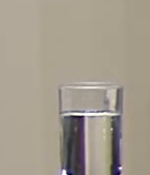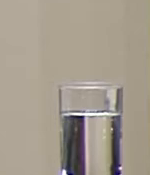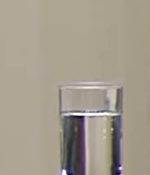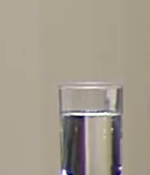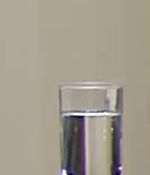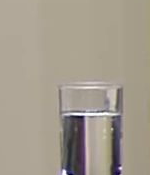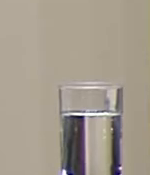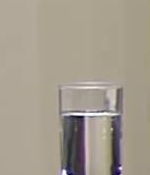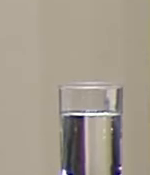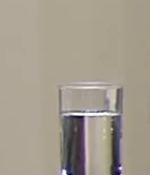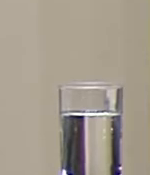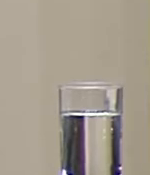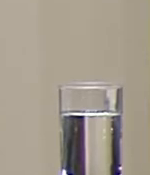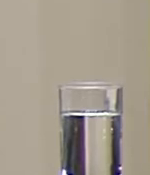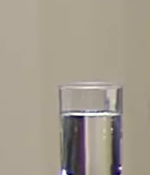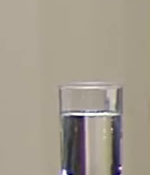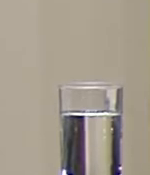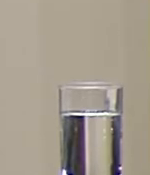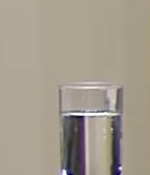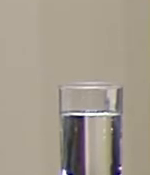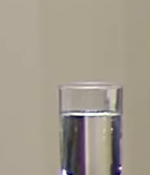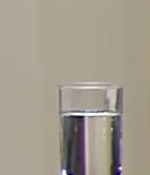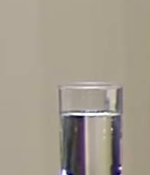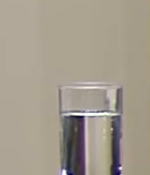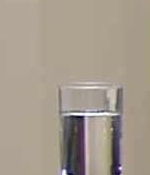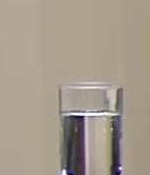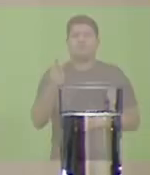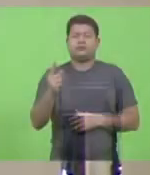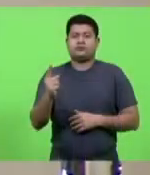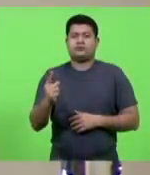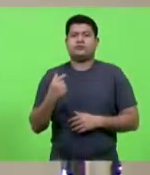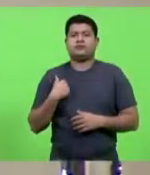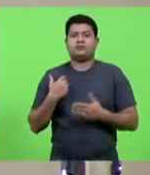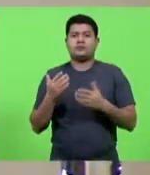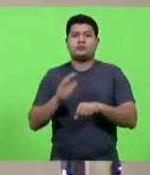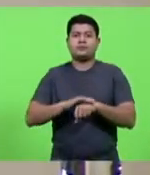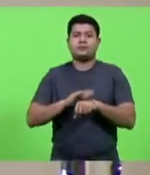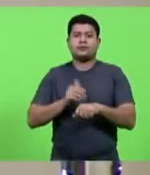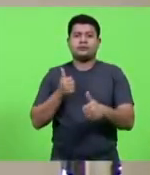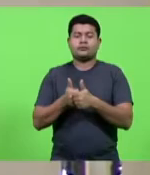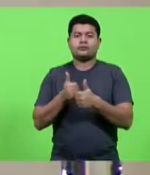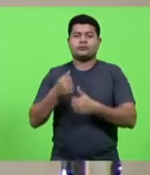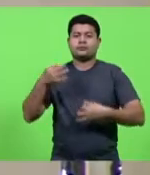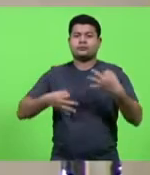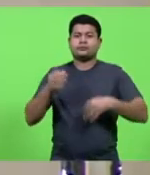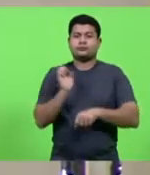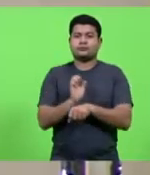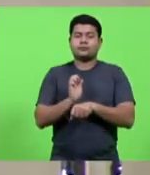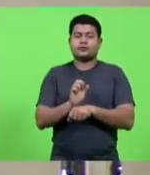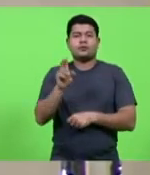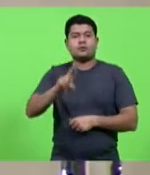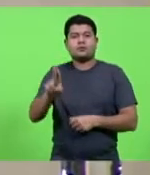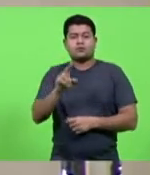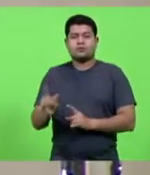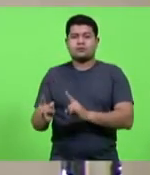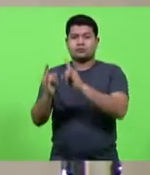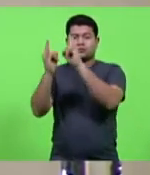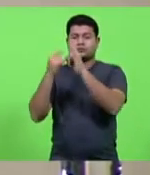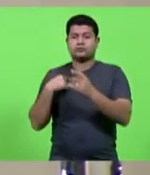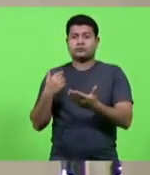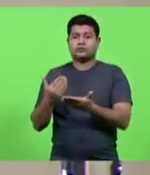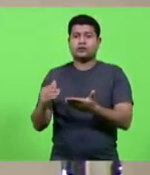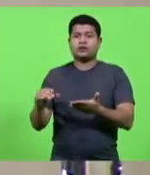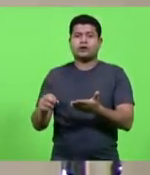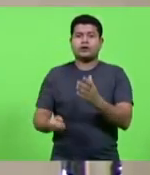de lei 7.8/2021, autor Tribunal de Justiça do Estado, dispõe sobre a cessão de uso de imóvel que especifica e adota